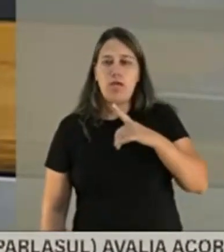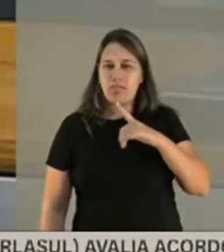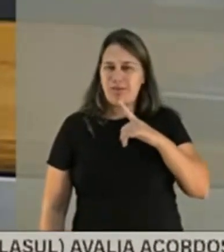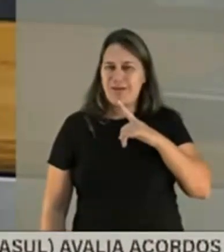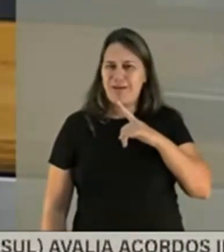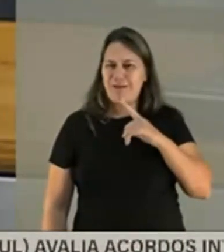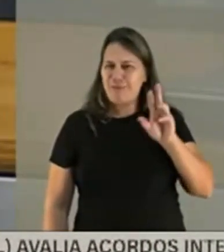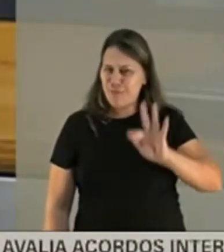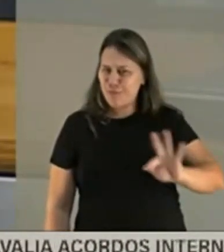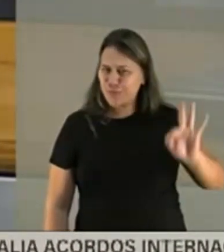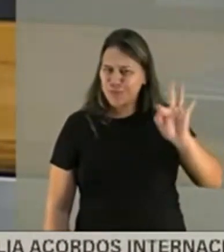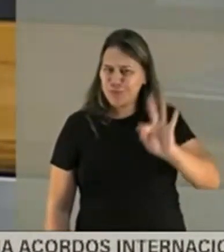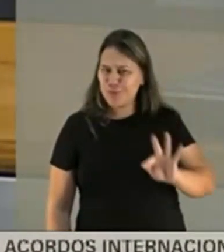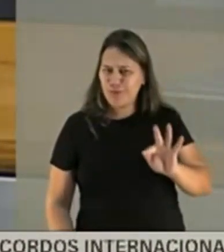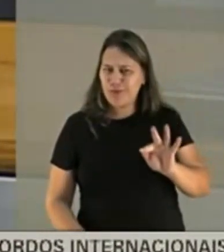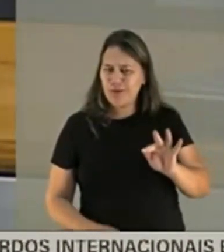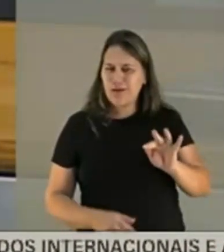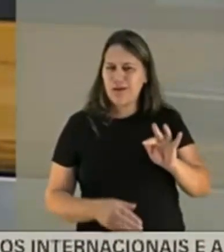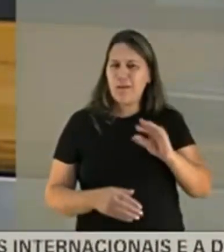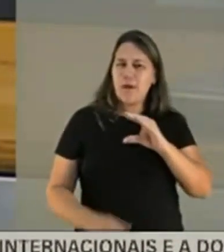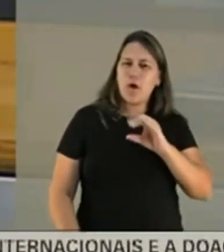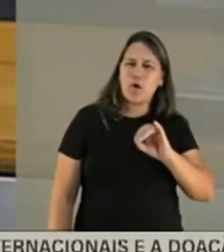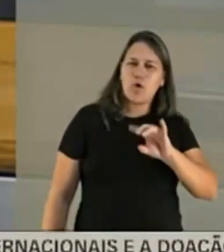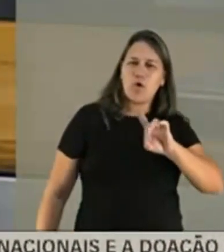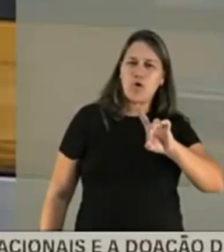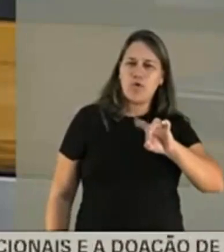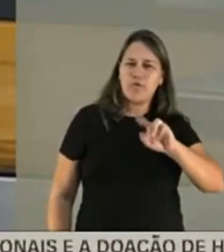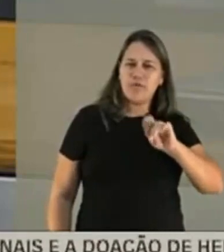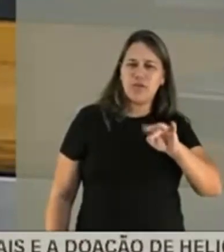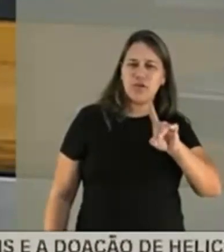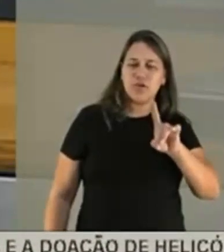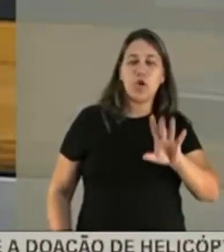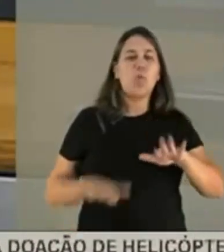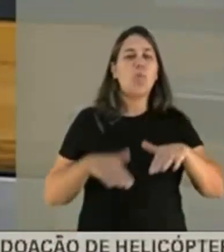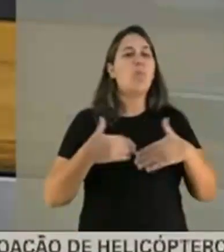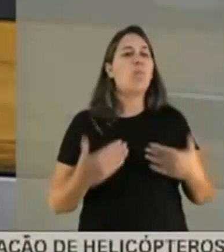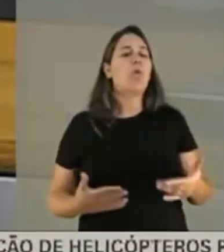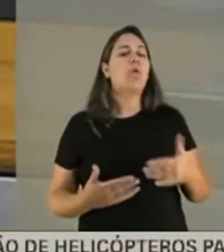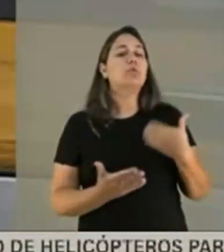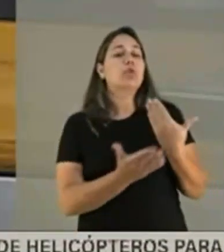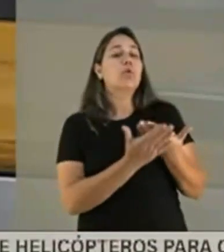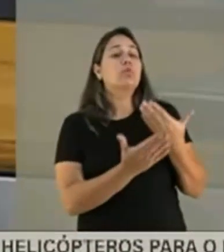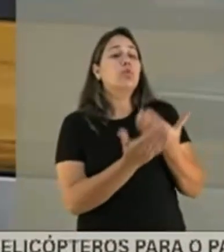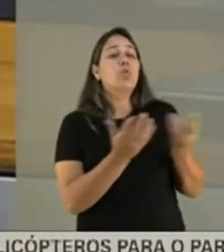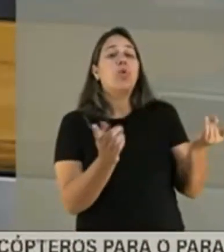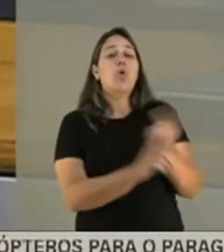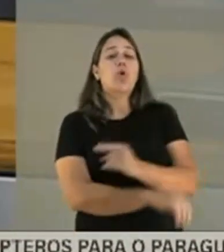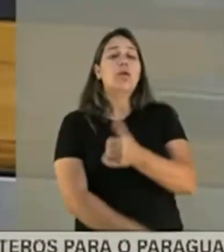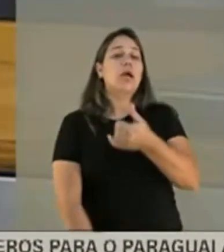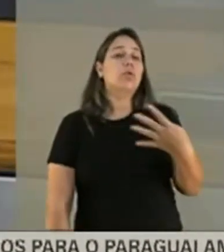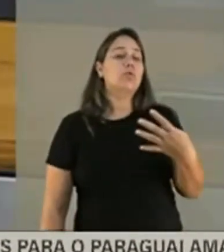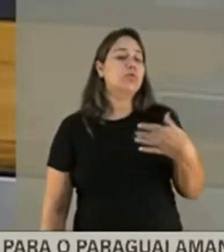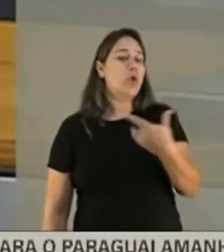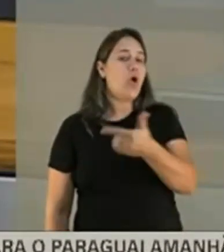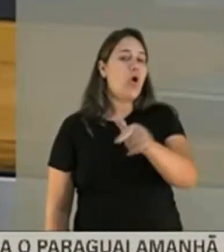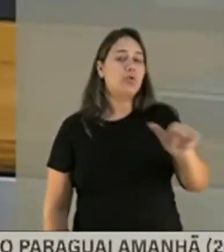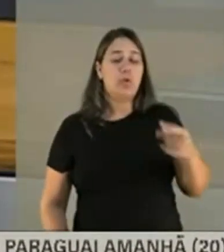eficácia contra a Covid? Quais são os estudos contrários às 14 outras? Porque só se fala aqui